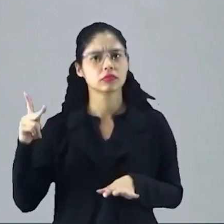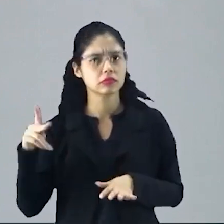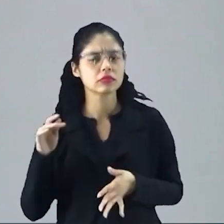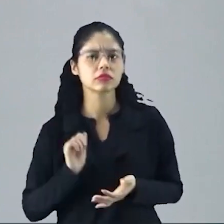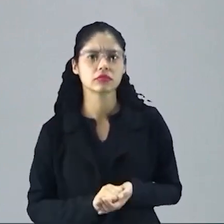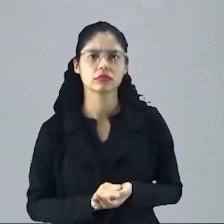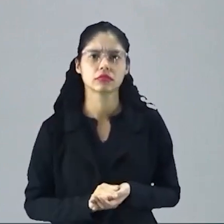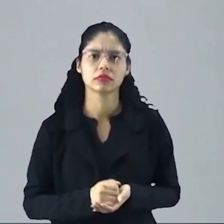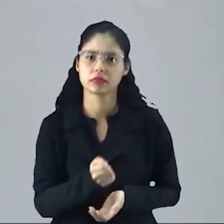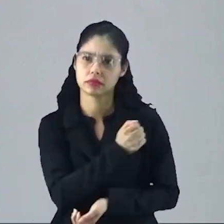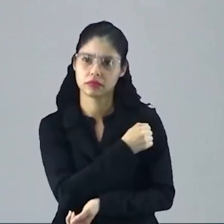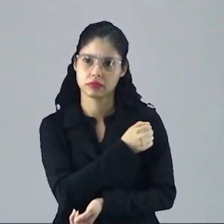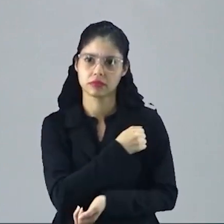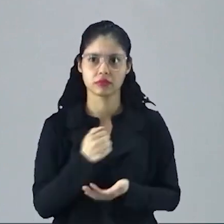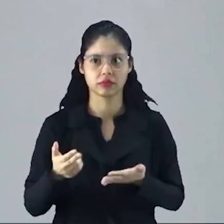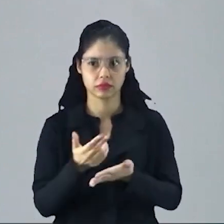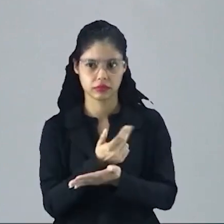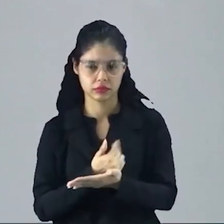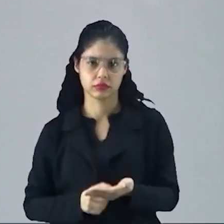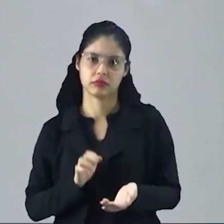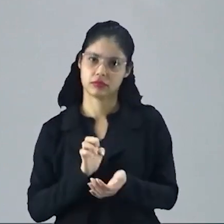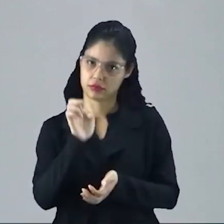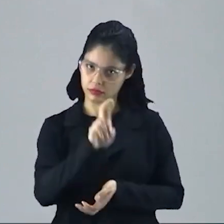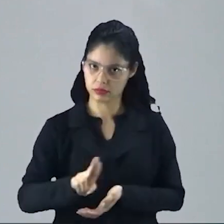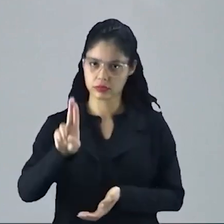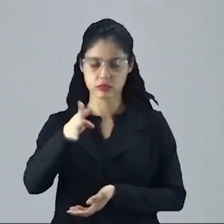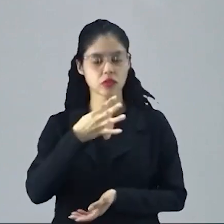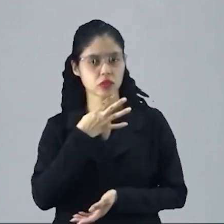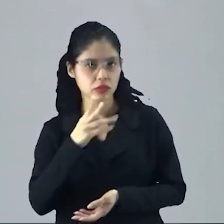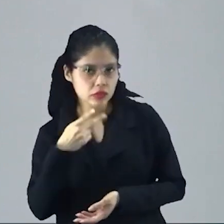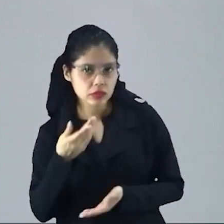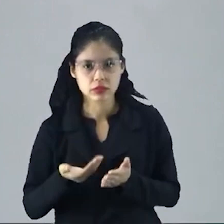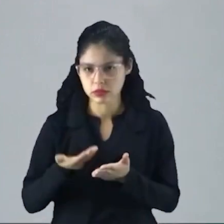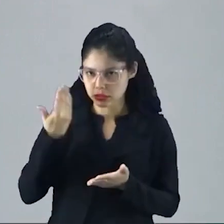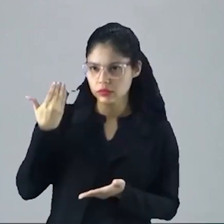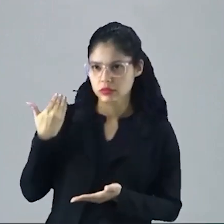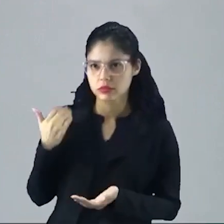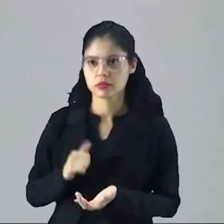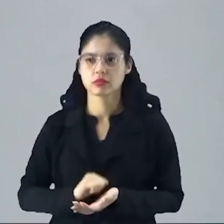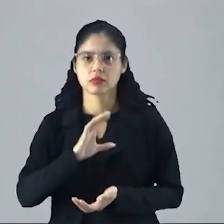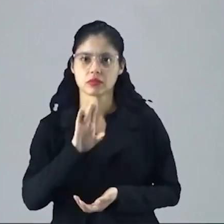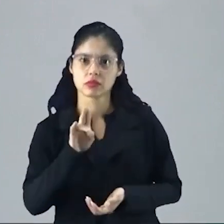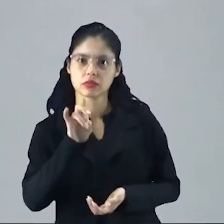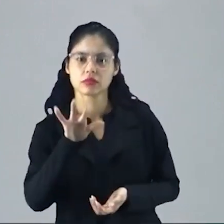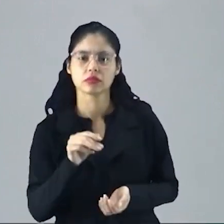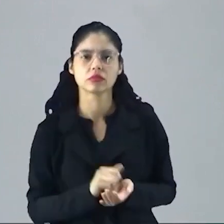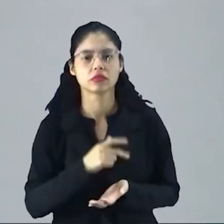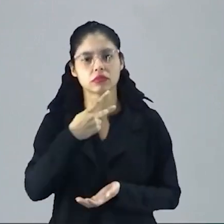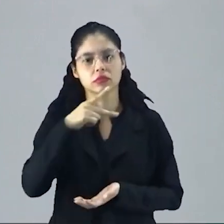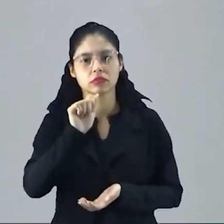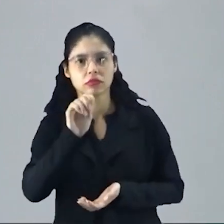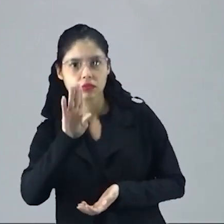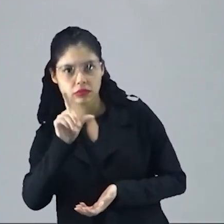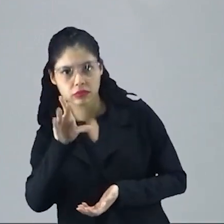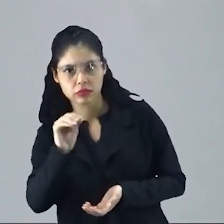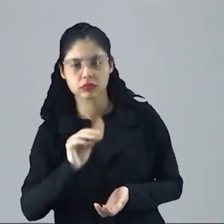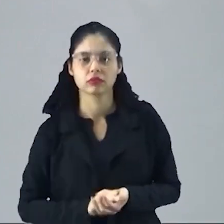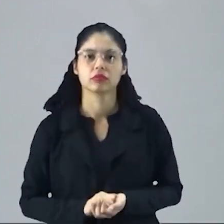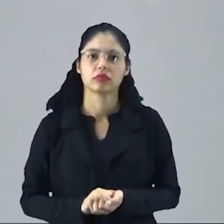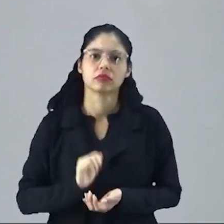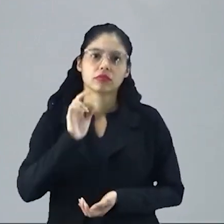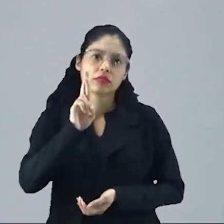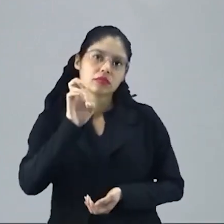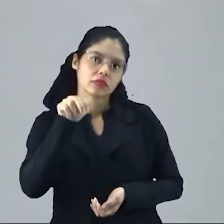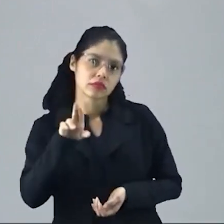foram alunos desses artistas europeus que a gente comentou aqui, do cubismo, como Pablo Picasso,